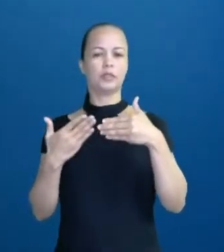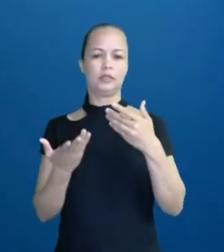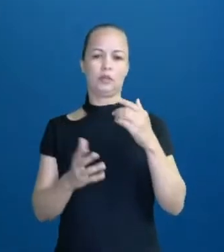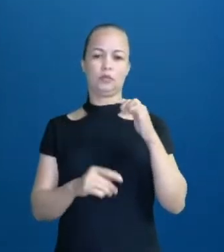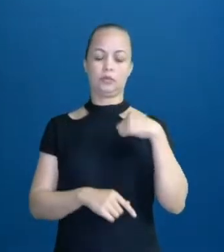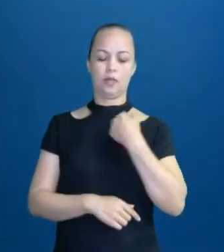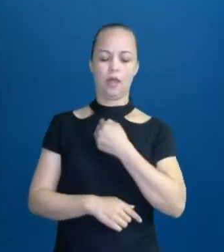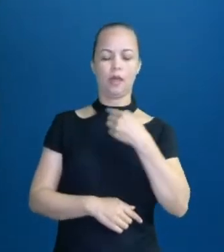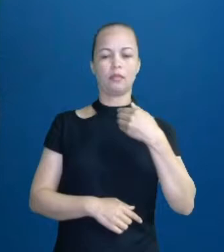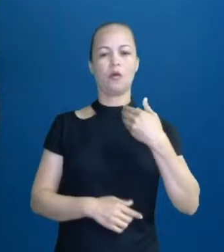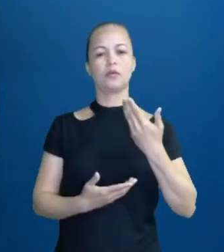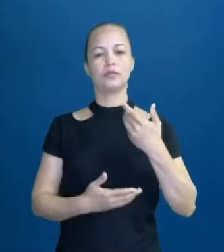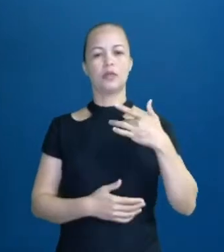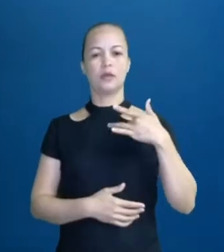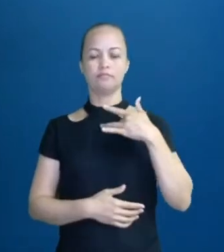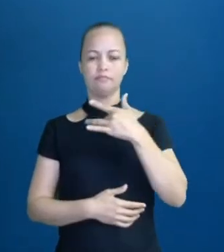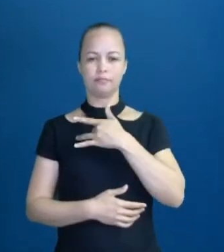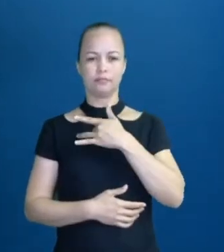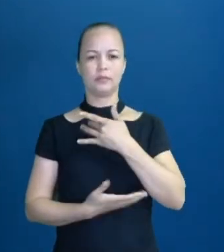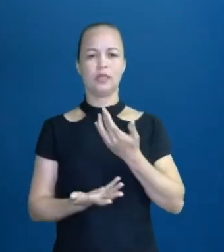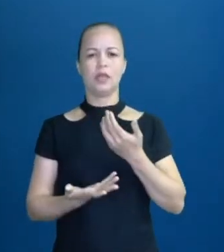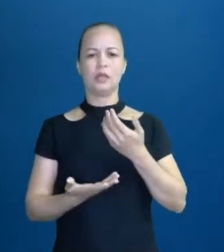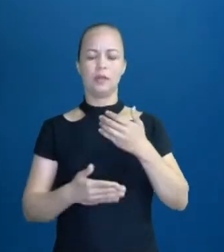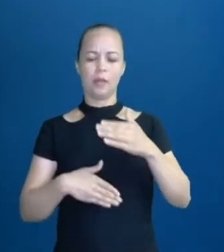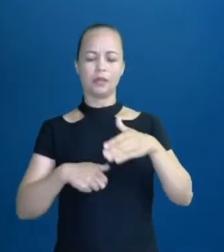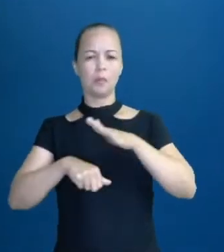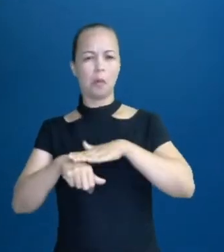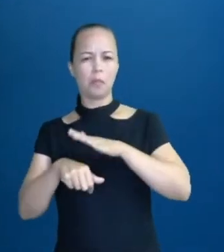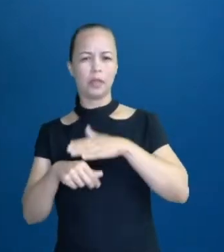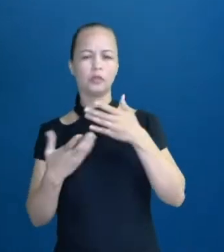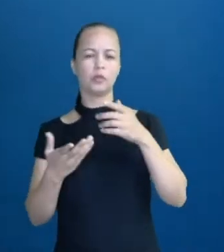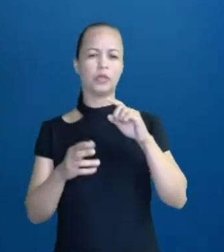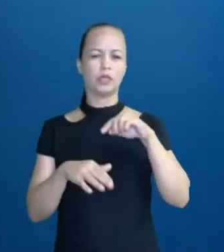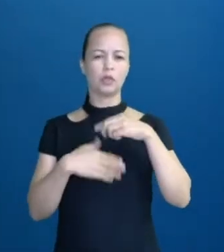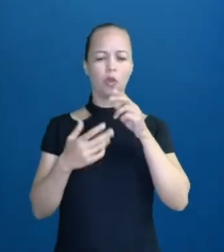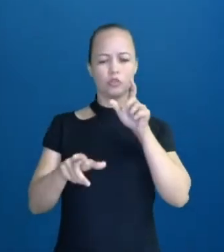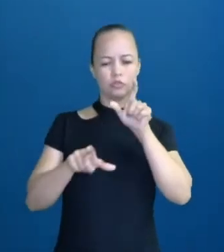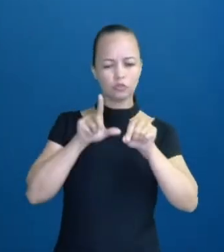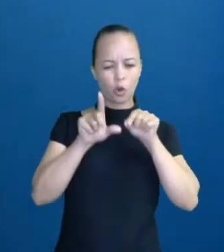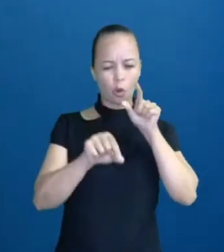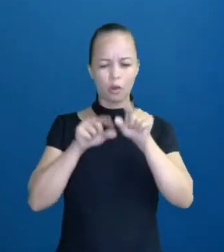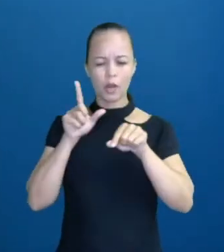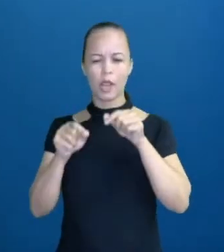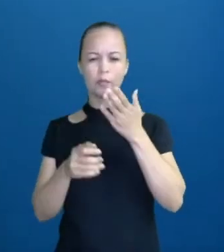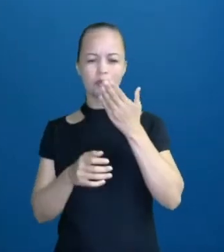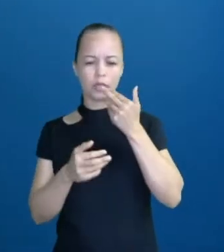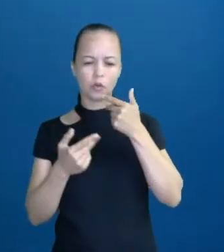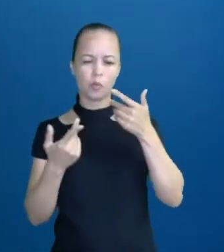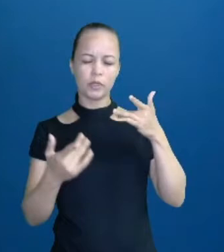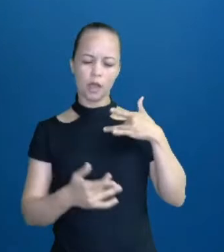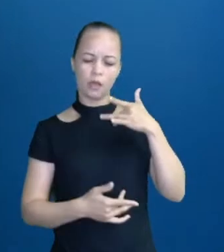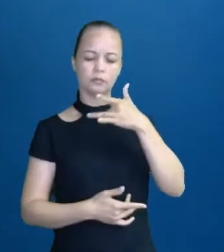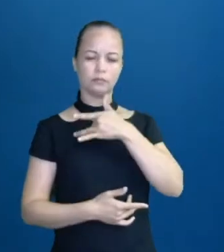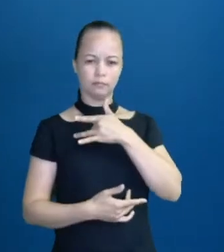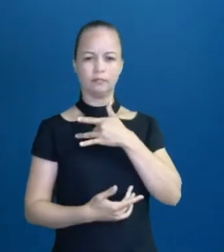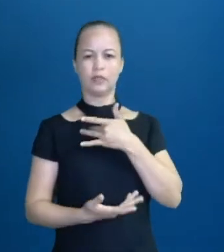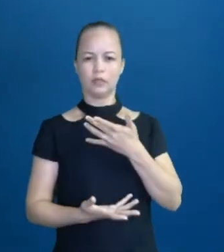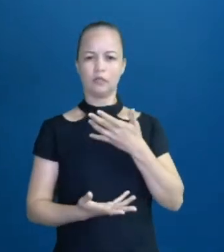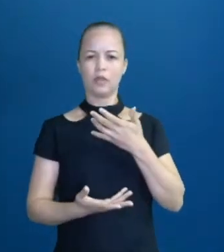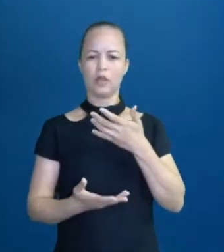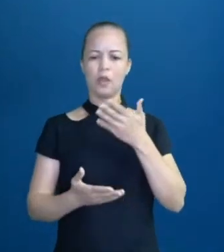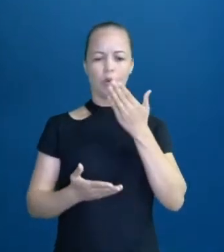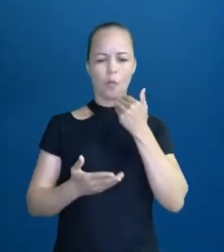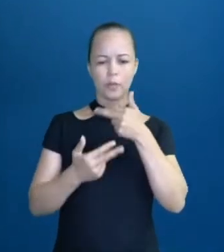da nossa saúde, tá certo? A partir do momento que a gente seleciona alimentos, né, saudáveis, alimentos que